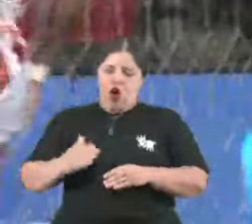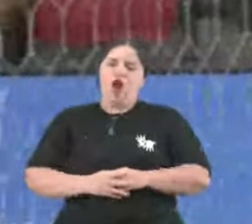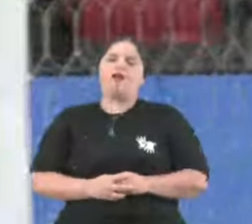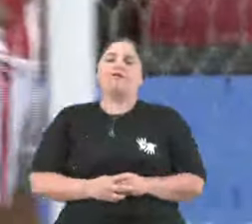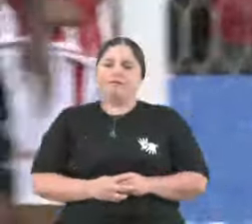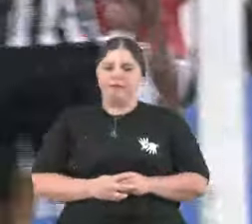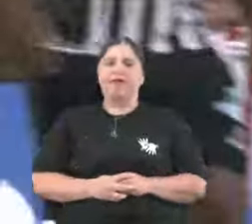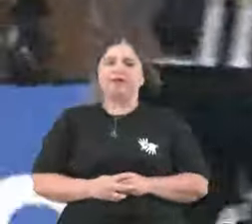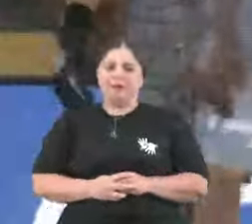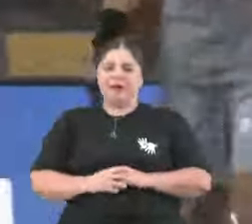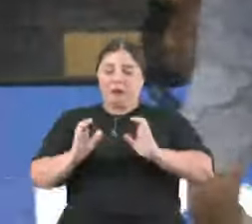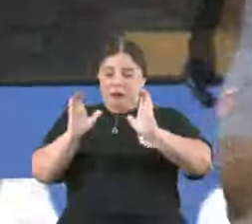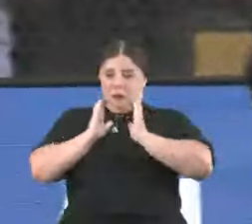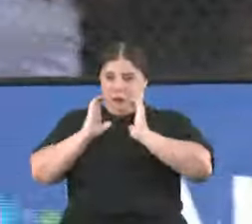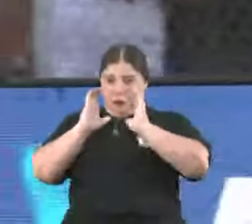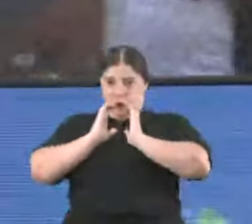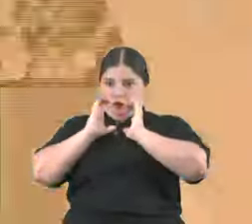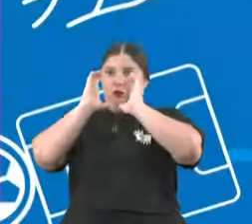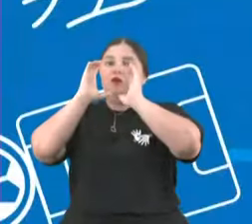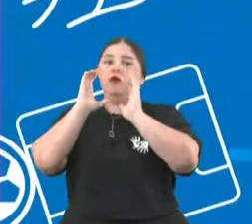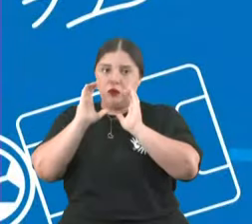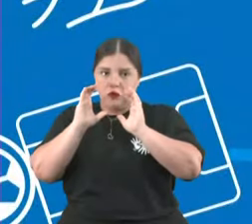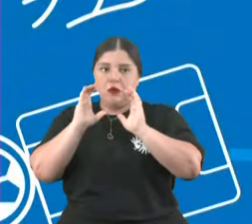fundo, escanteio alvinegro.